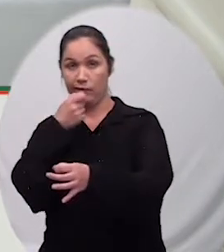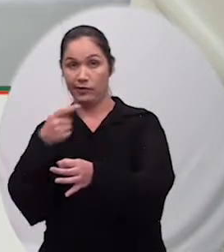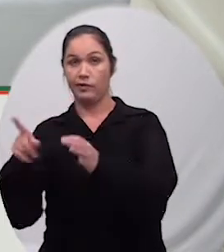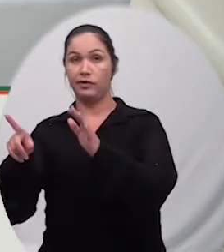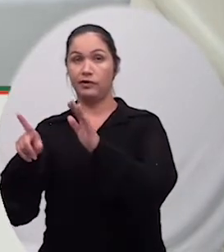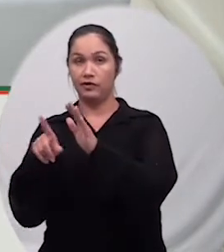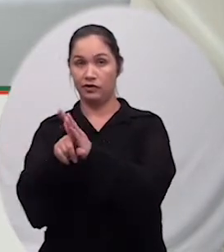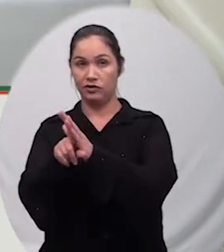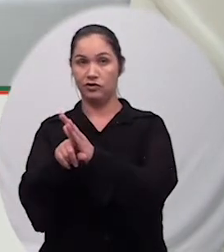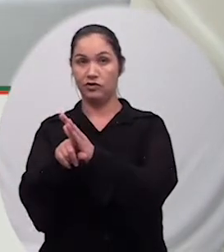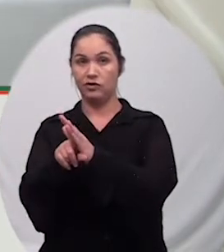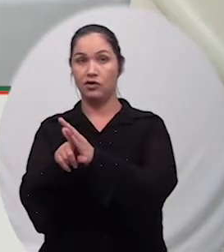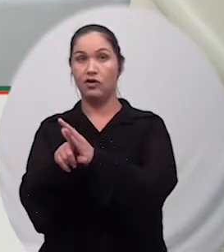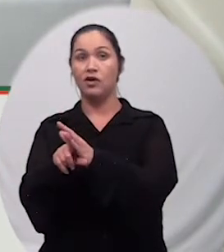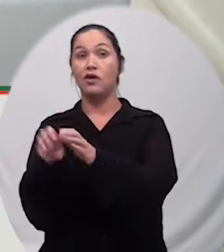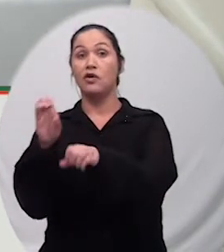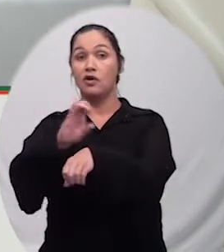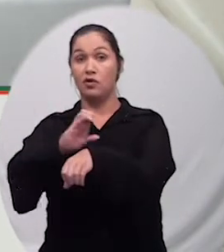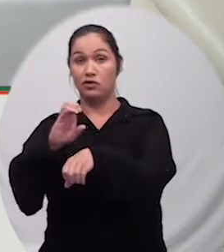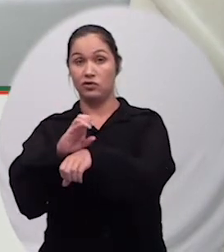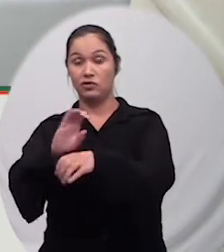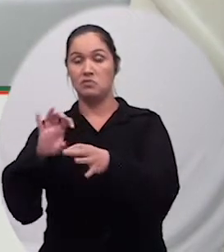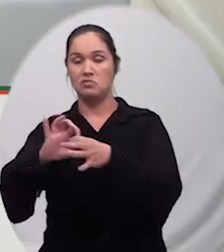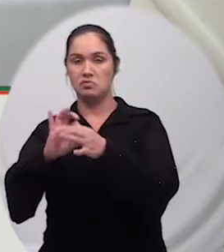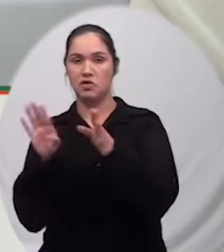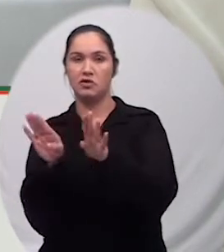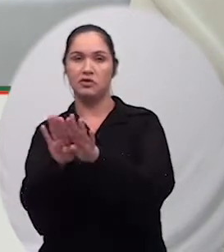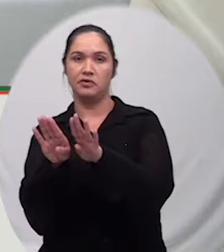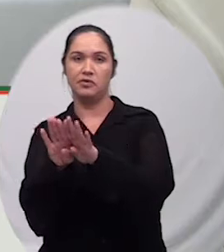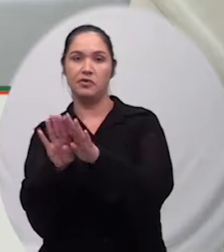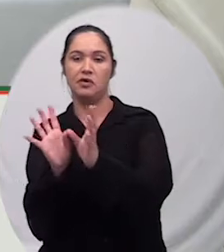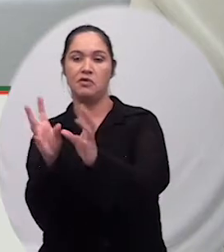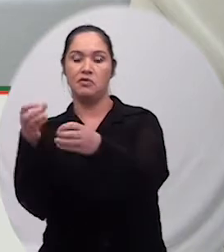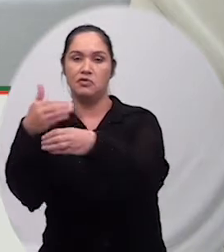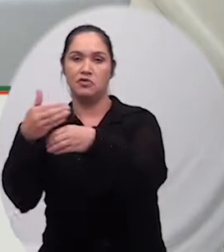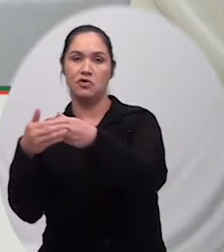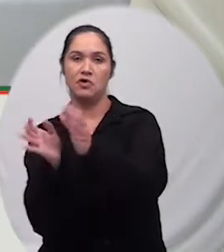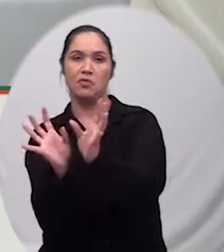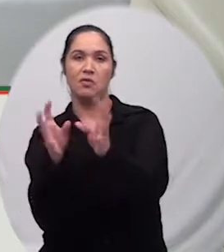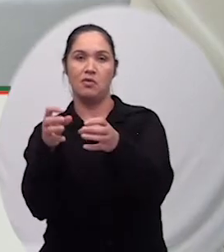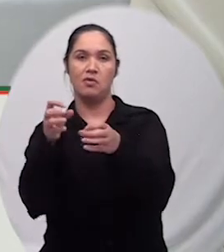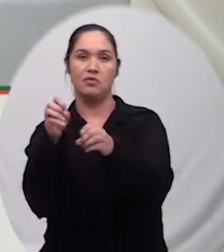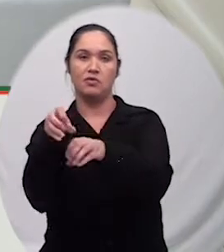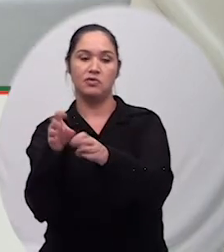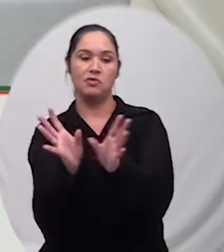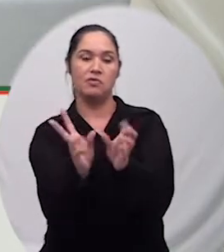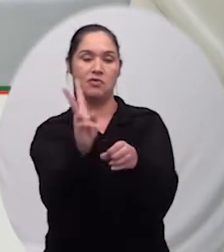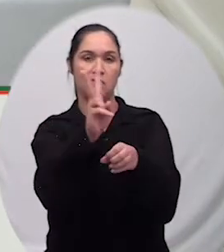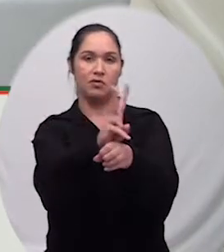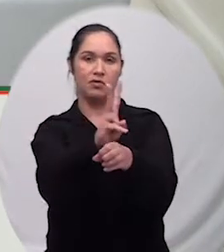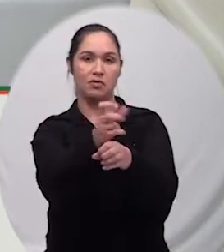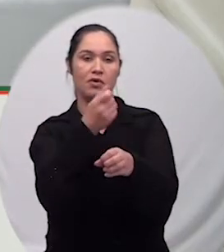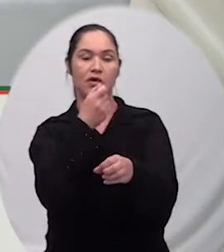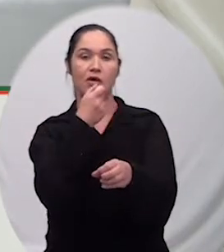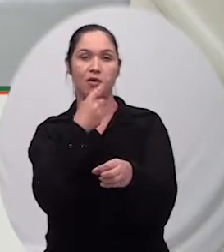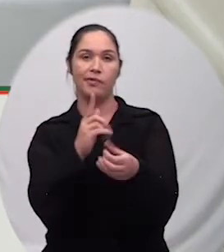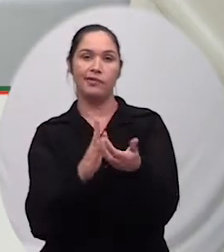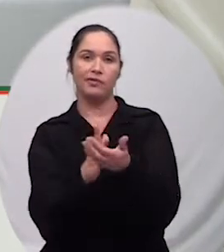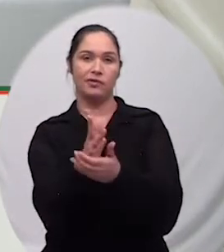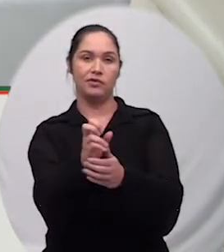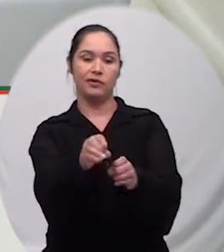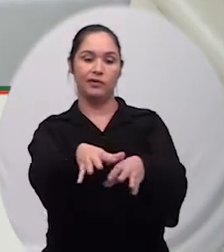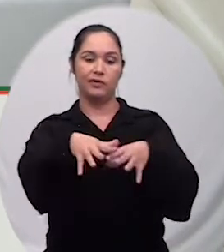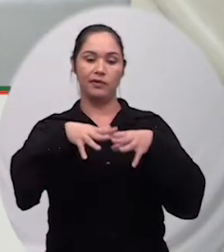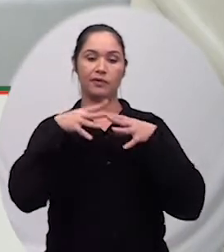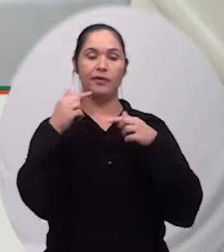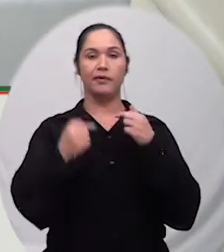Redação opinou pela legalidade e constitucionalidade. As comissões de obras, de educação, de fiscalização opinaram pela aprovação,